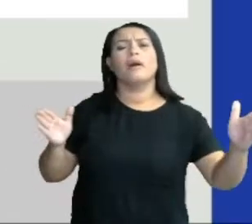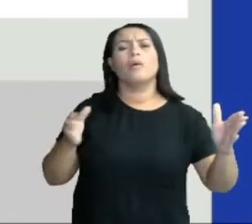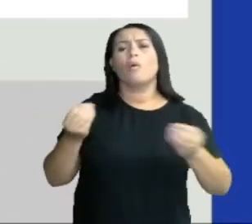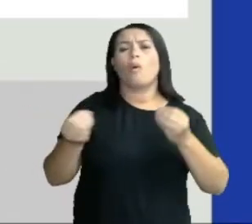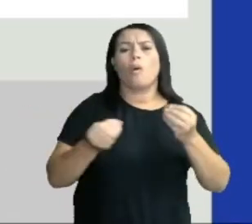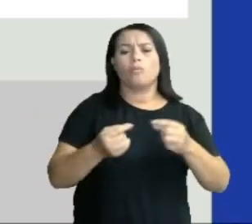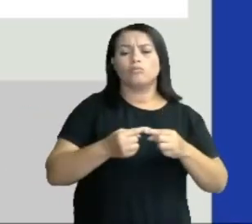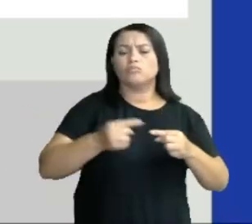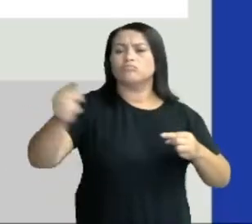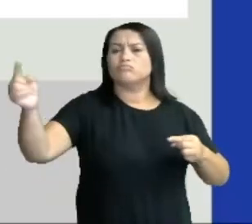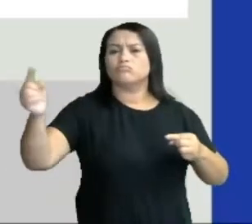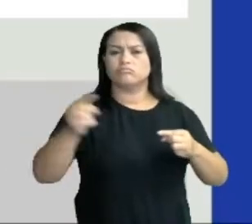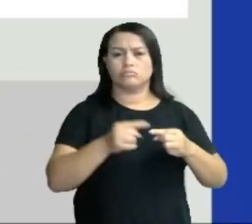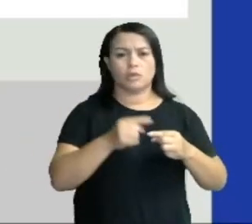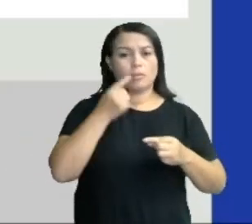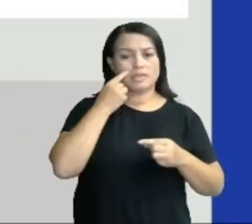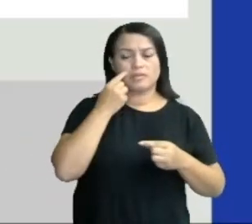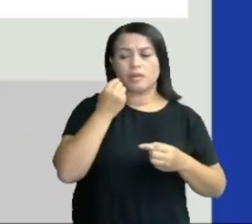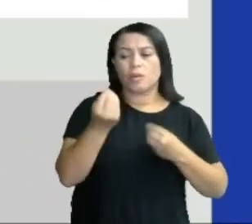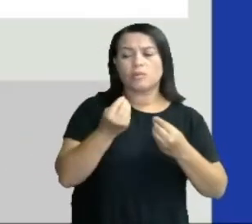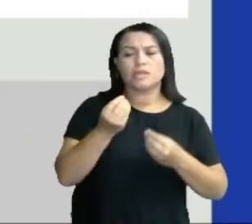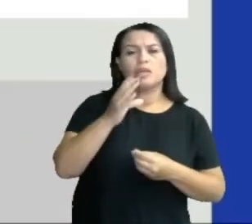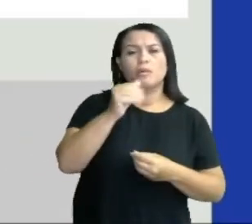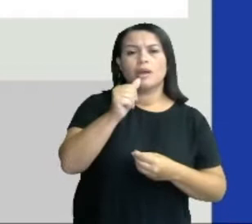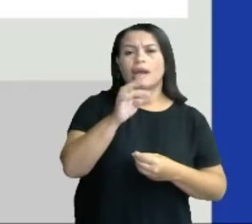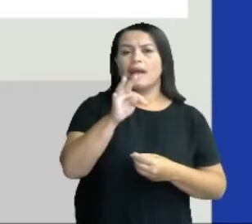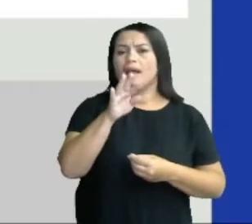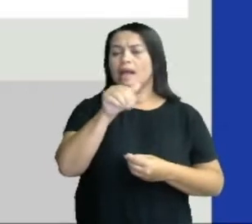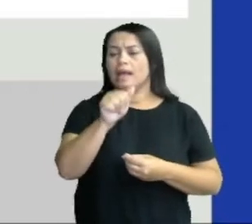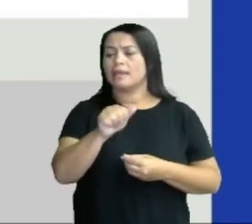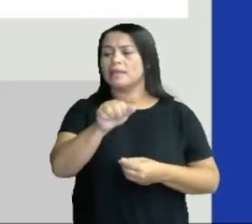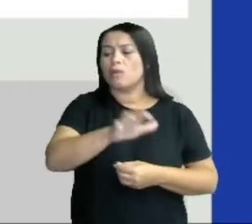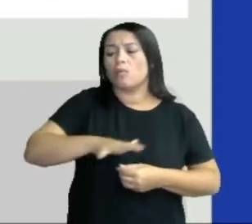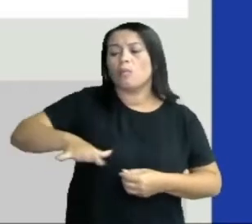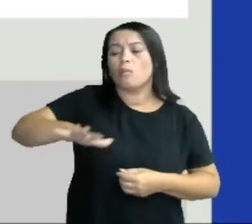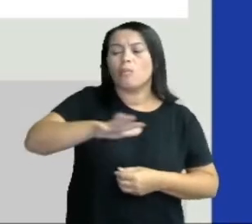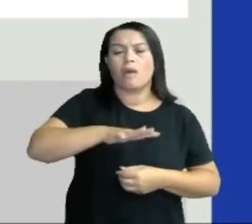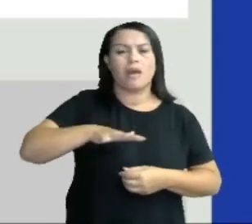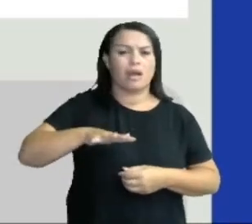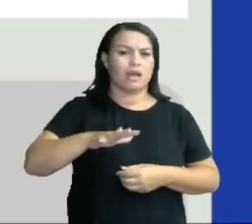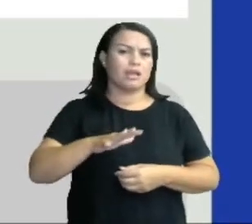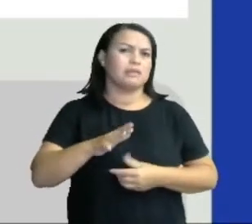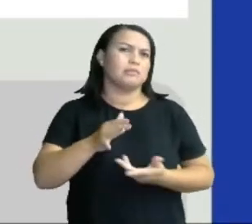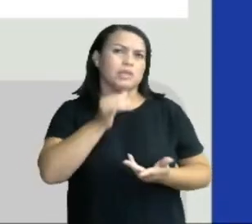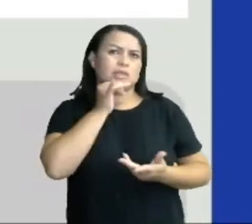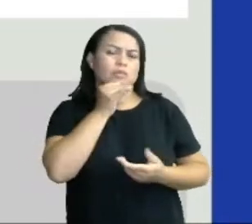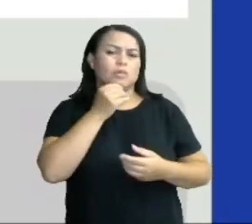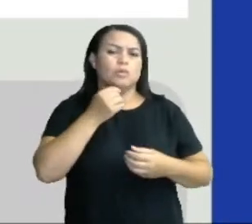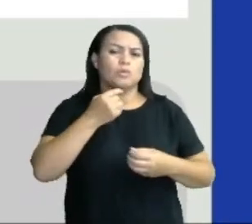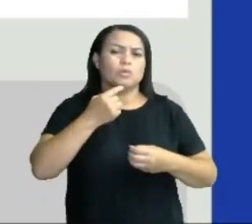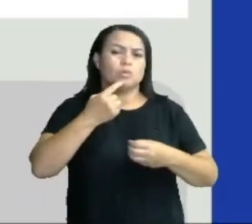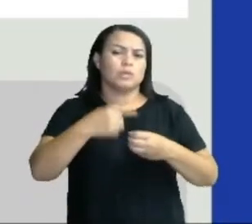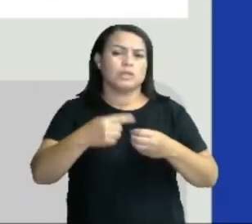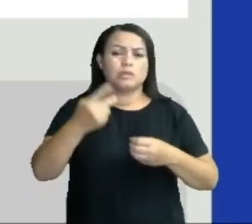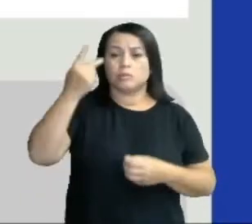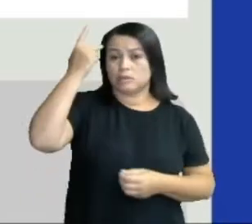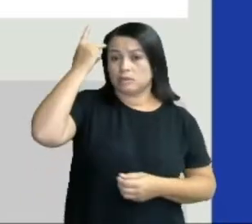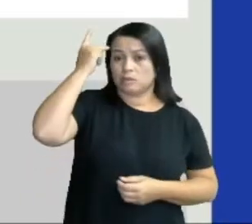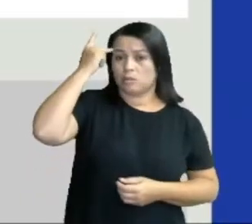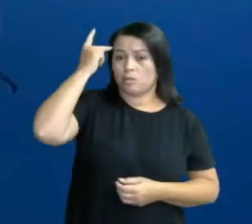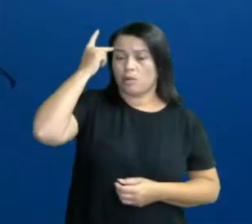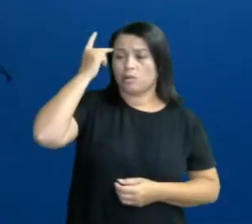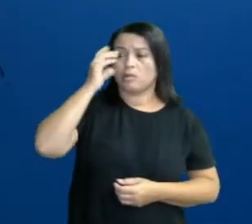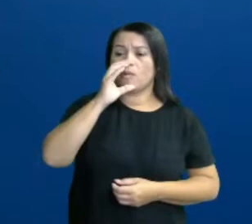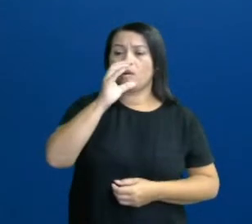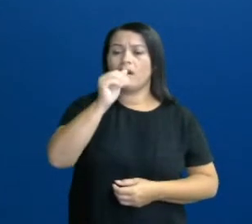uma apresentada no que seria uma carta. Então aqui você tem uma área específica aqui de um município, né, de São Paulo. Então, como eu falei, a carta